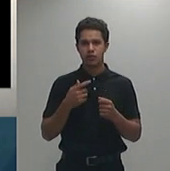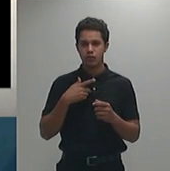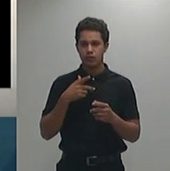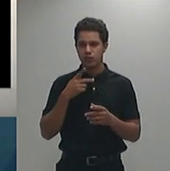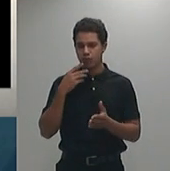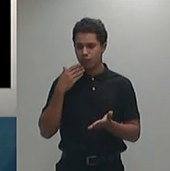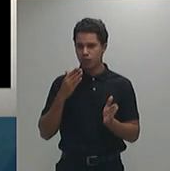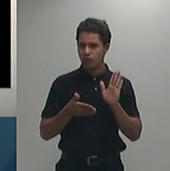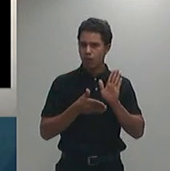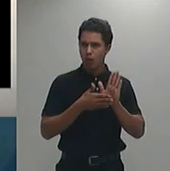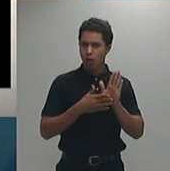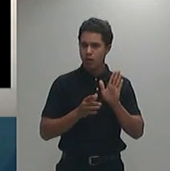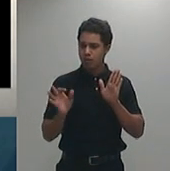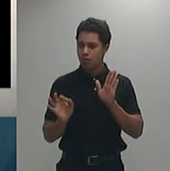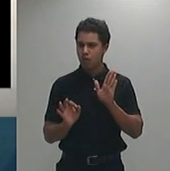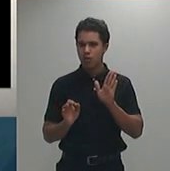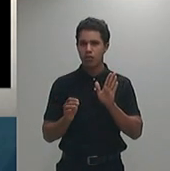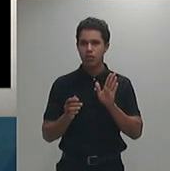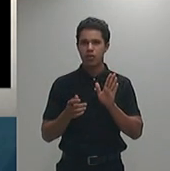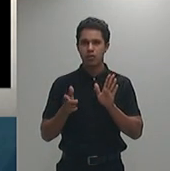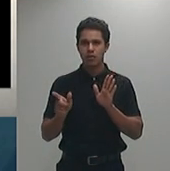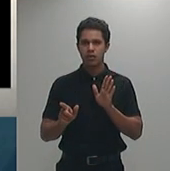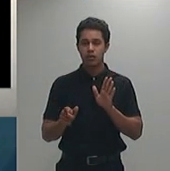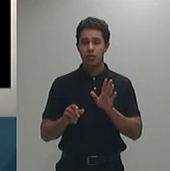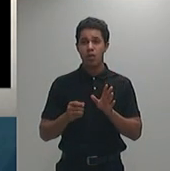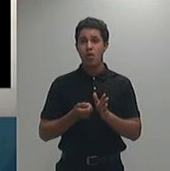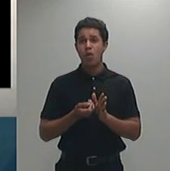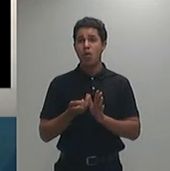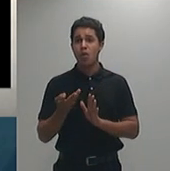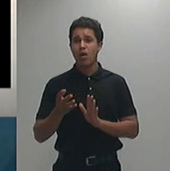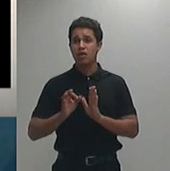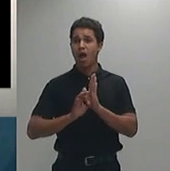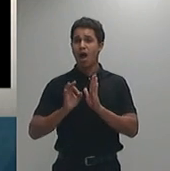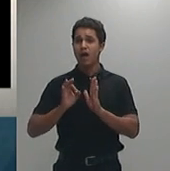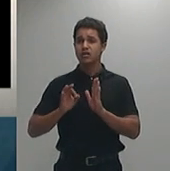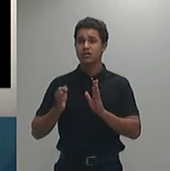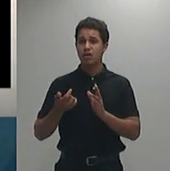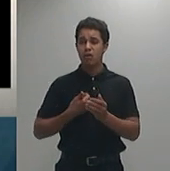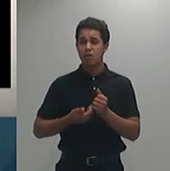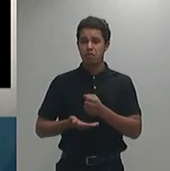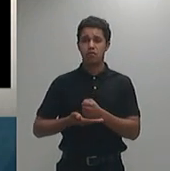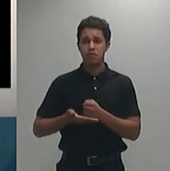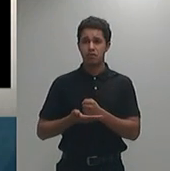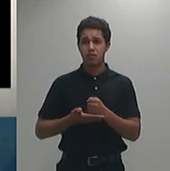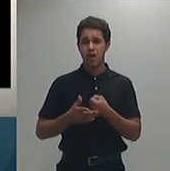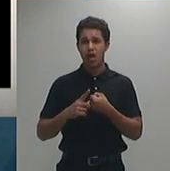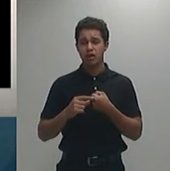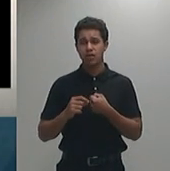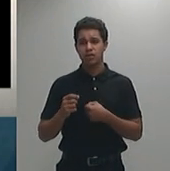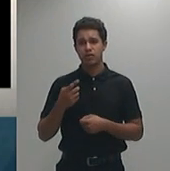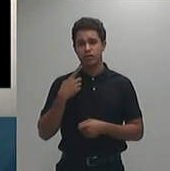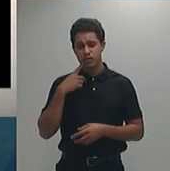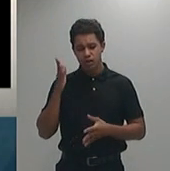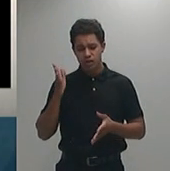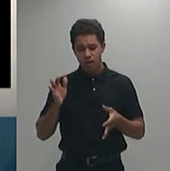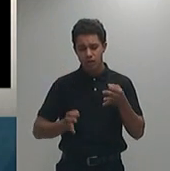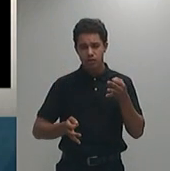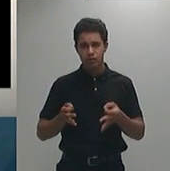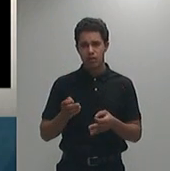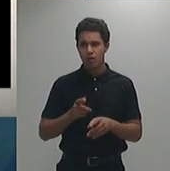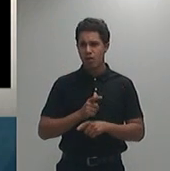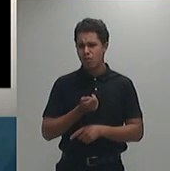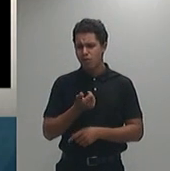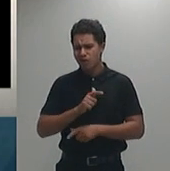senhores ministros quantas ações baseadas no artigo 246 da rede social e senhores julgaram quase nenhuma